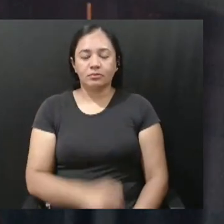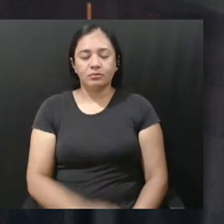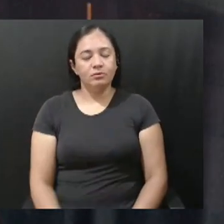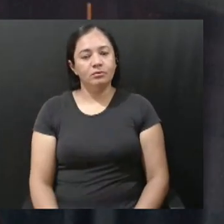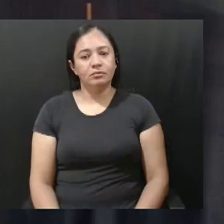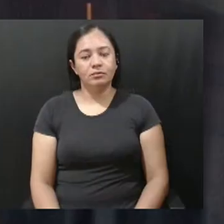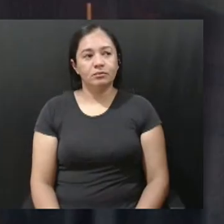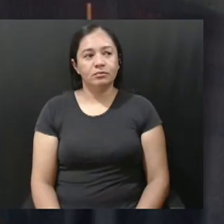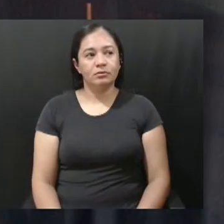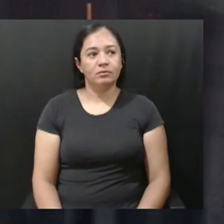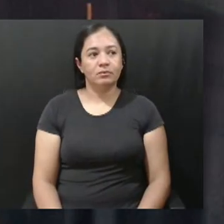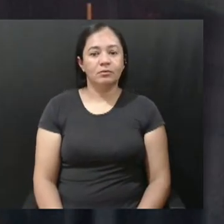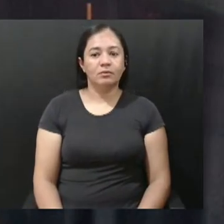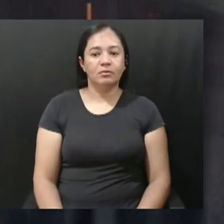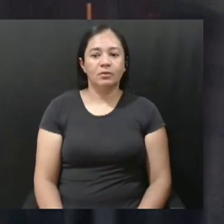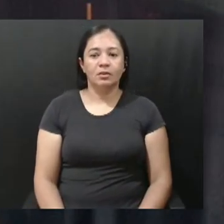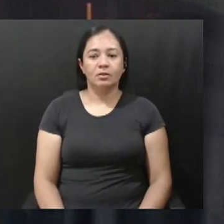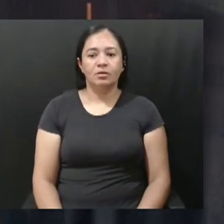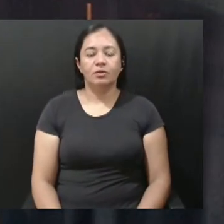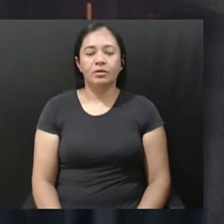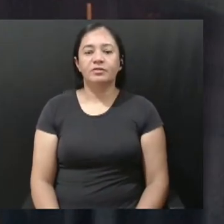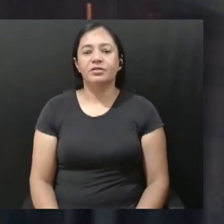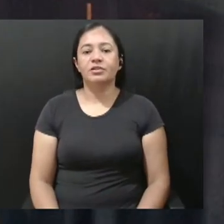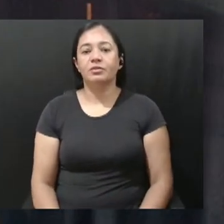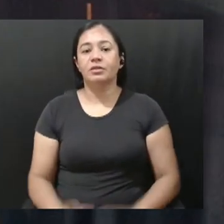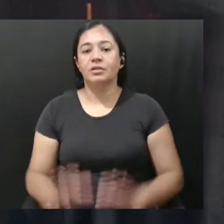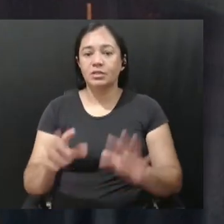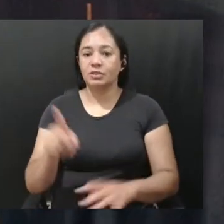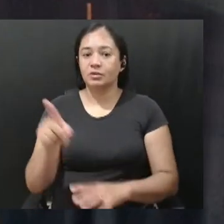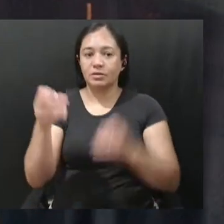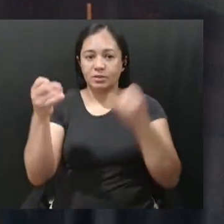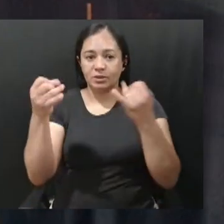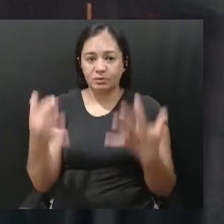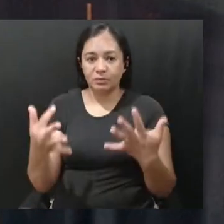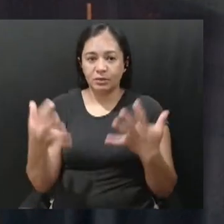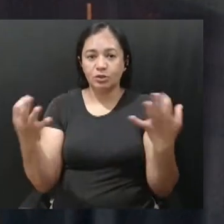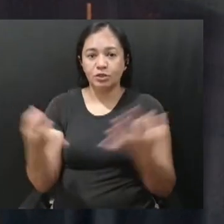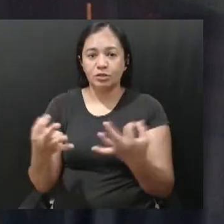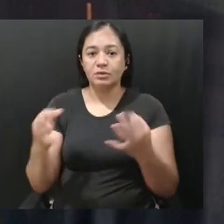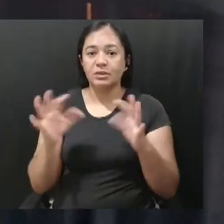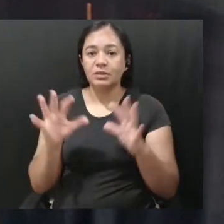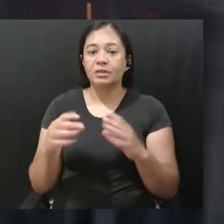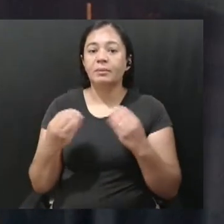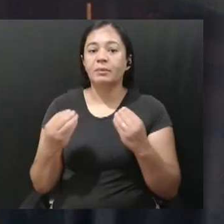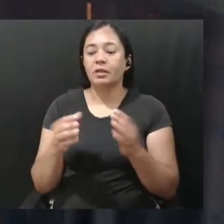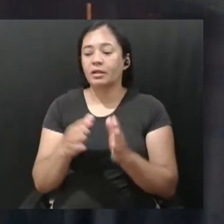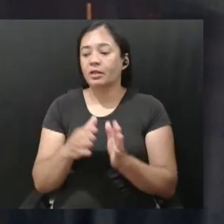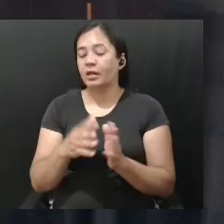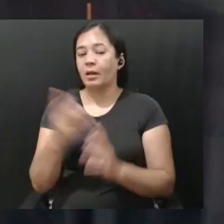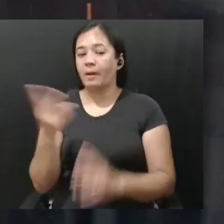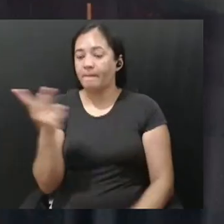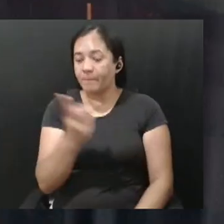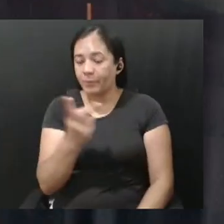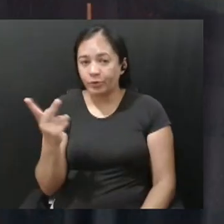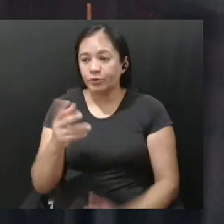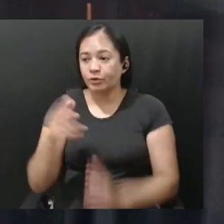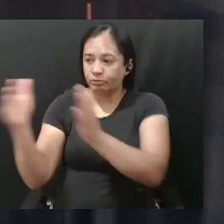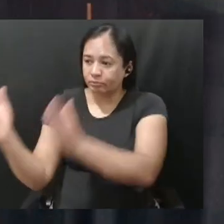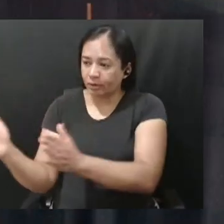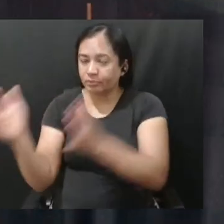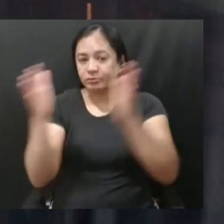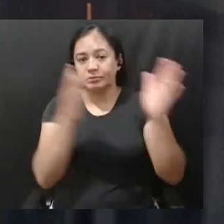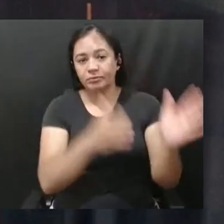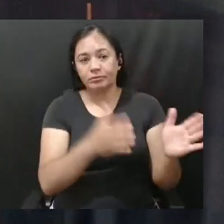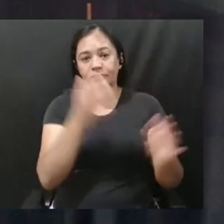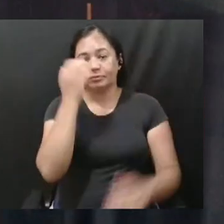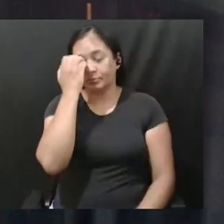essa expectativa que você falou, né, de uma perfeição, isso serve para os 2 lados, Uhum, né, serve tanto pra expectativa de que você